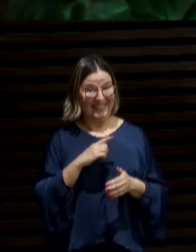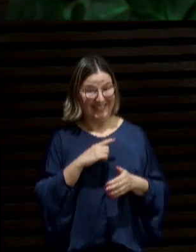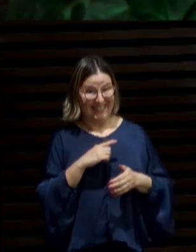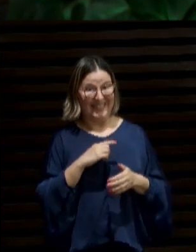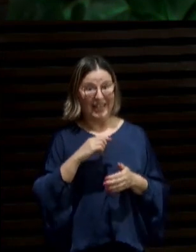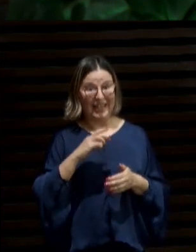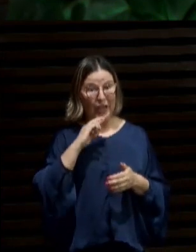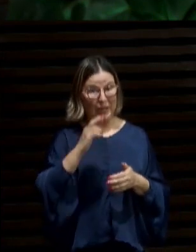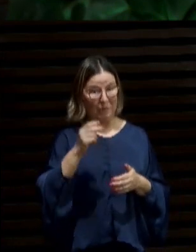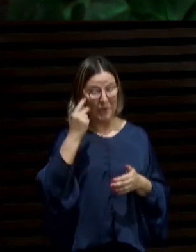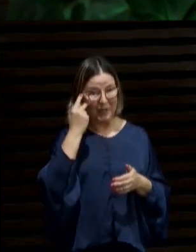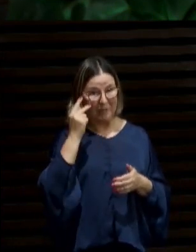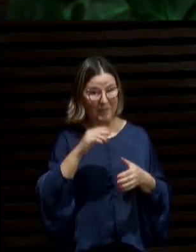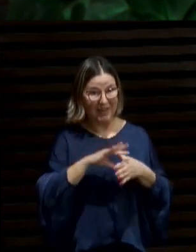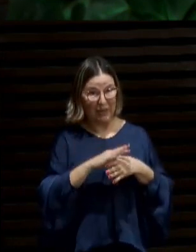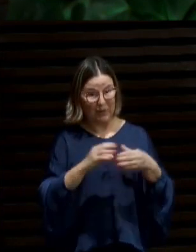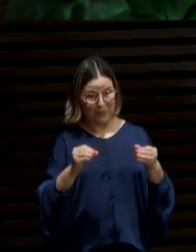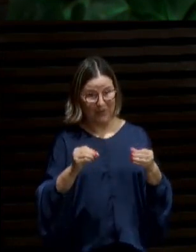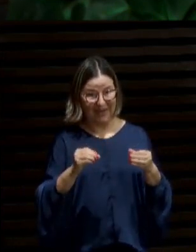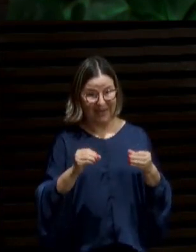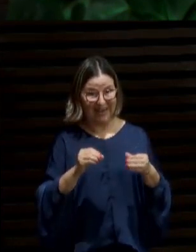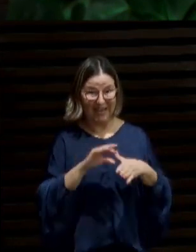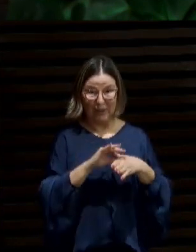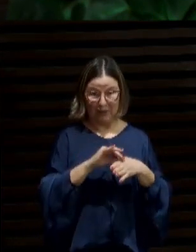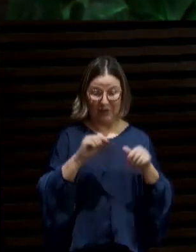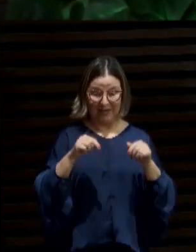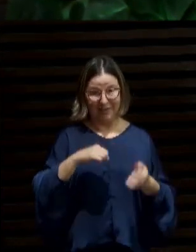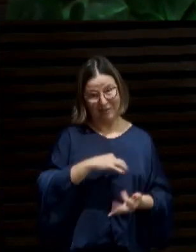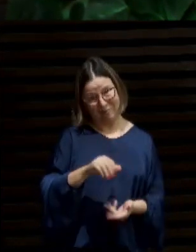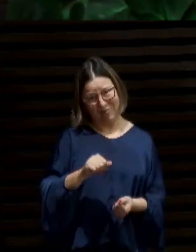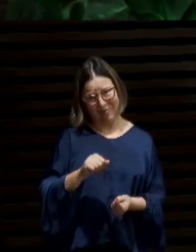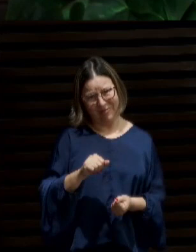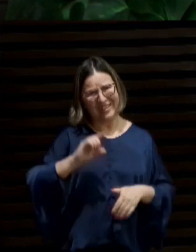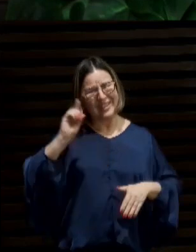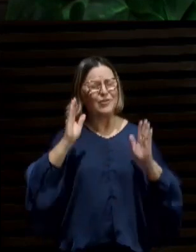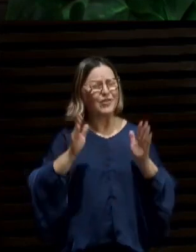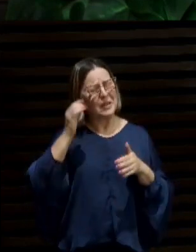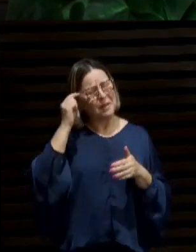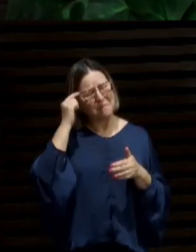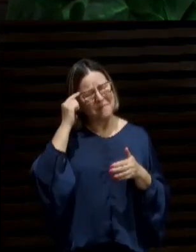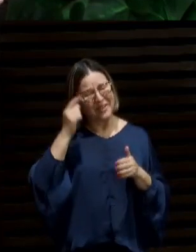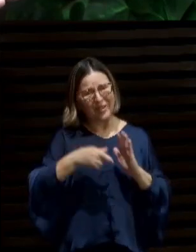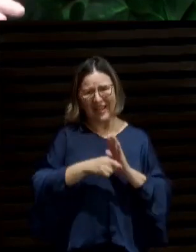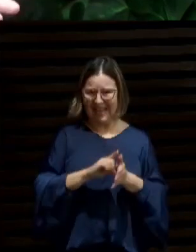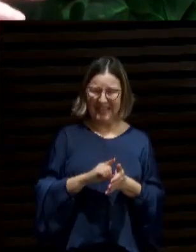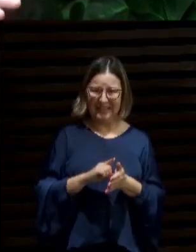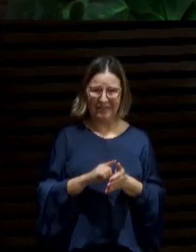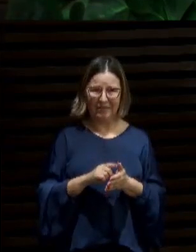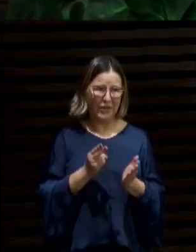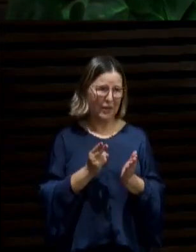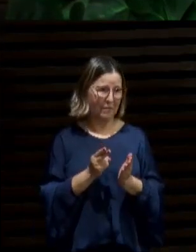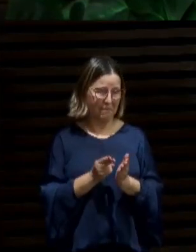doenças mais interessantes deste mundo, ou até mesmo um remédio que não